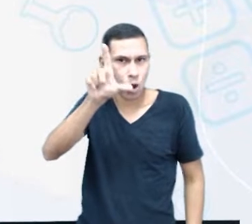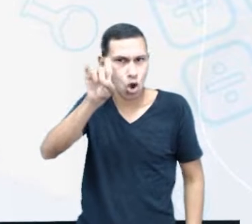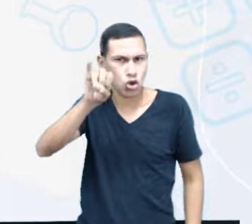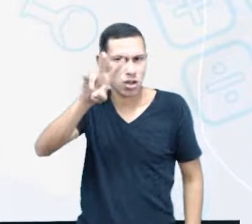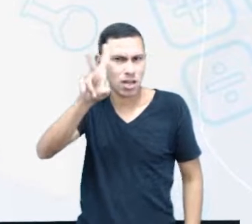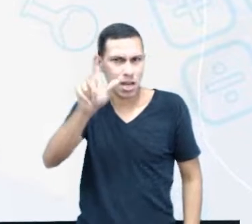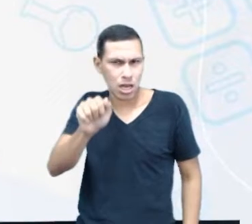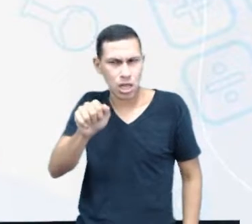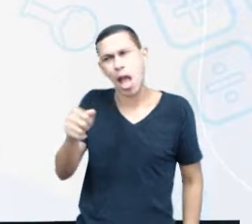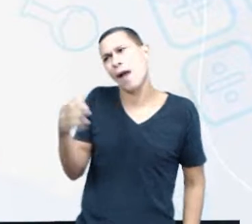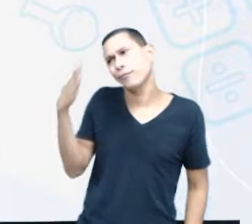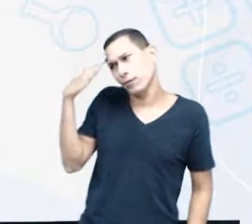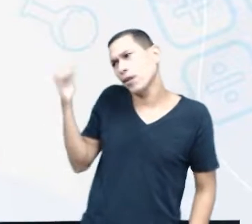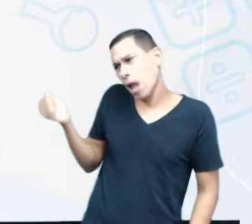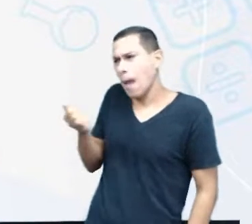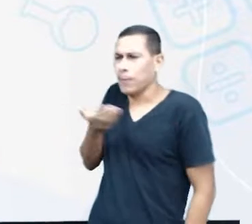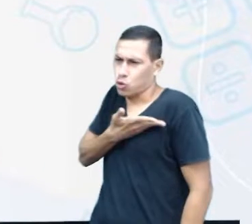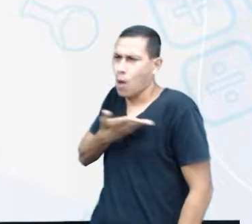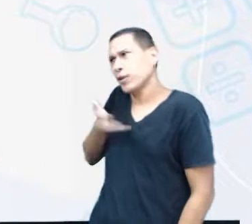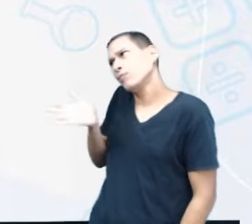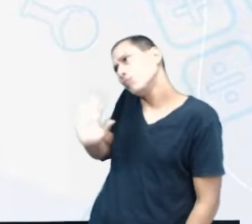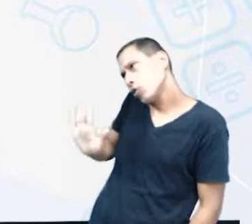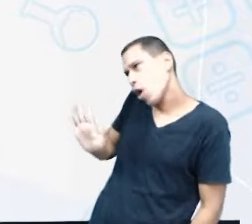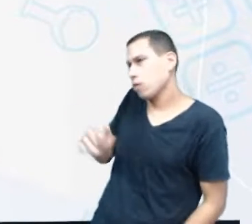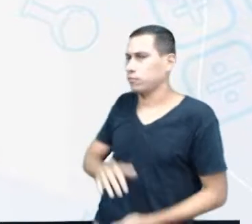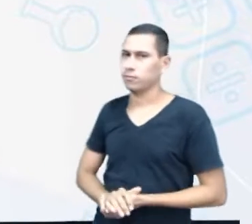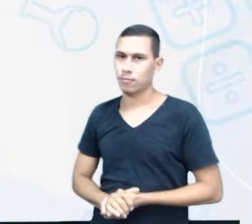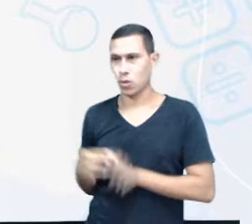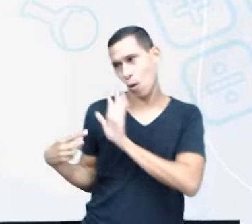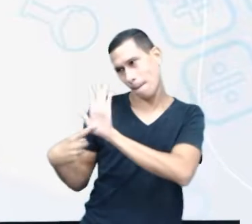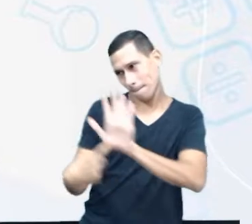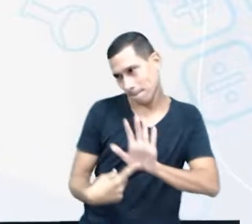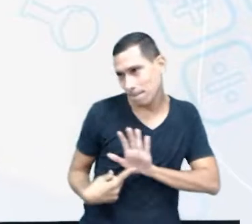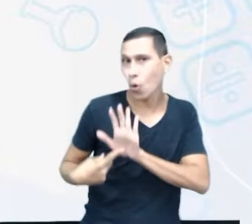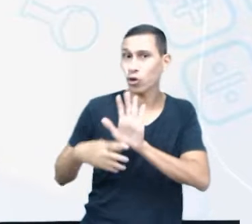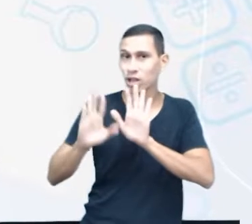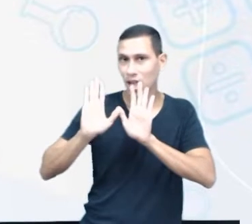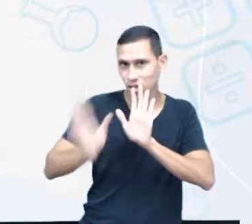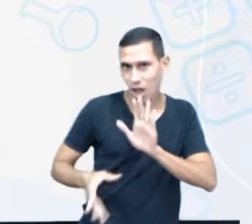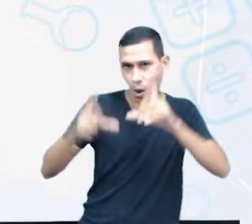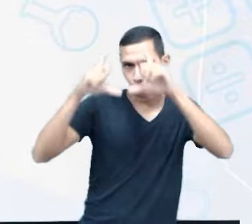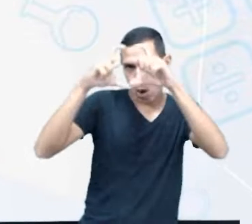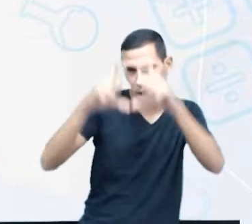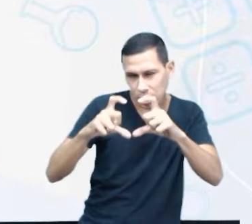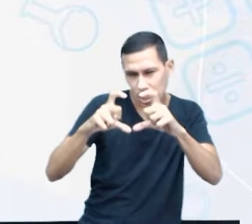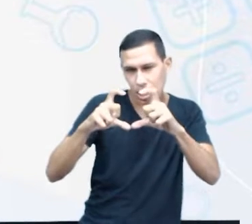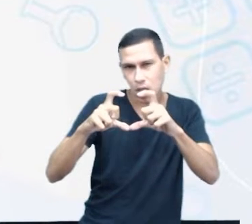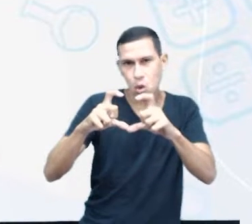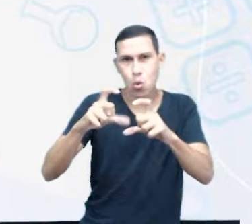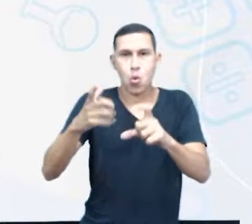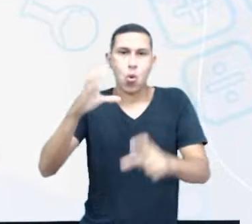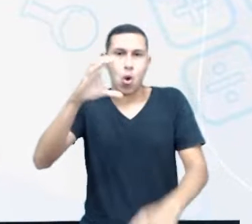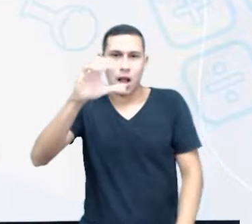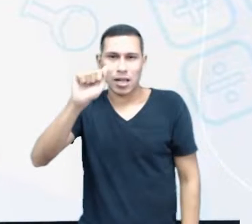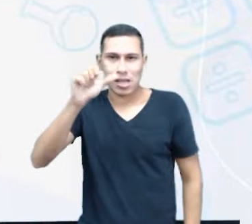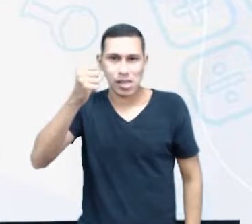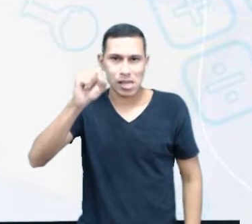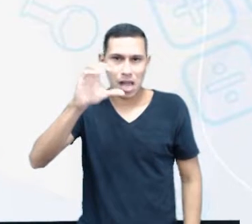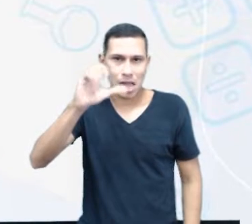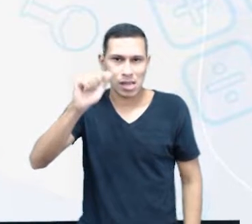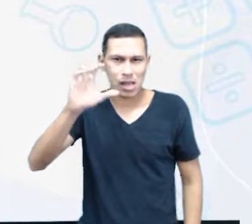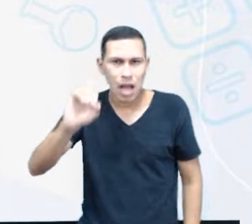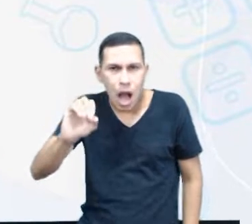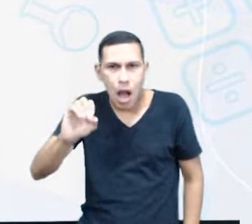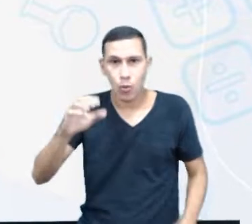do Cascão, se despede. Tchau, Cascão. Mostra já a cena em que ele entra dentro de casa, abrindo essa porta com